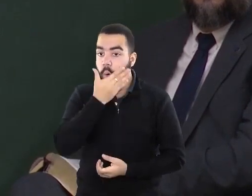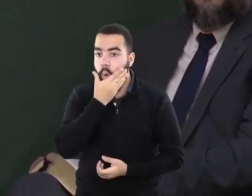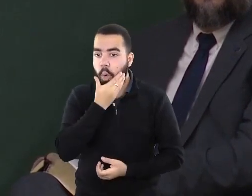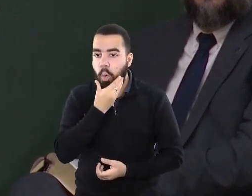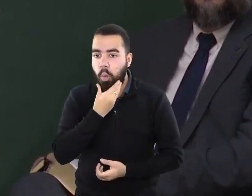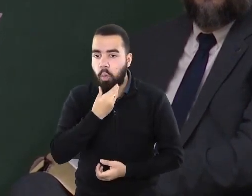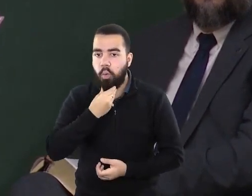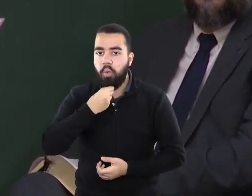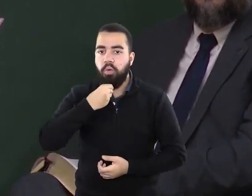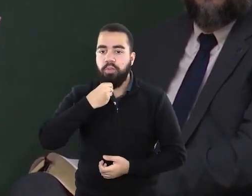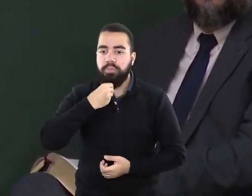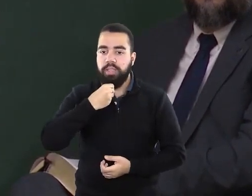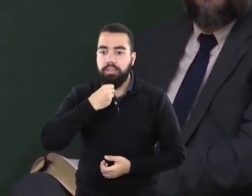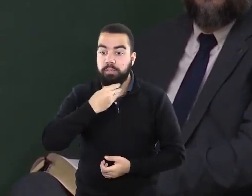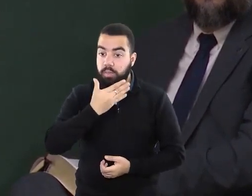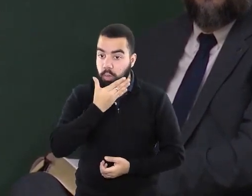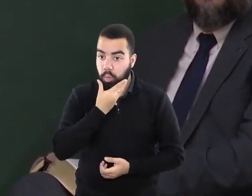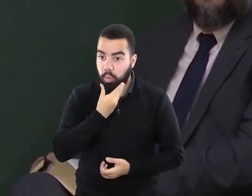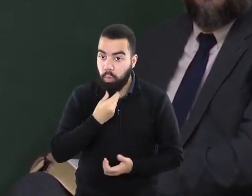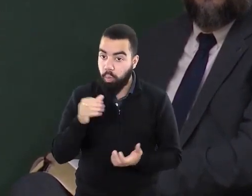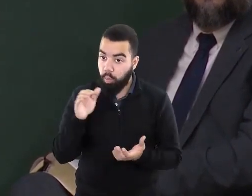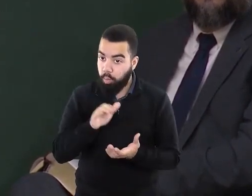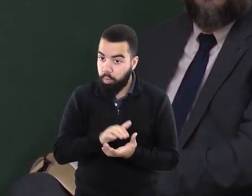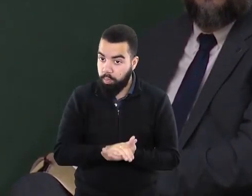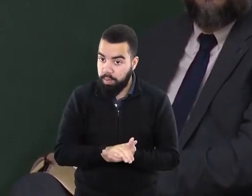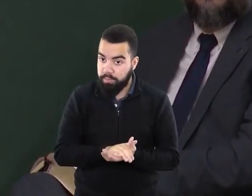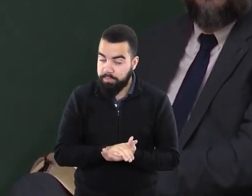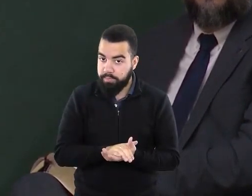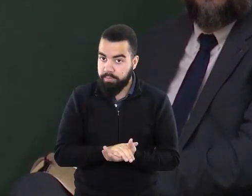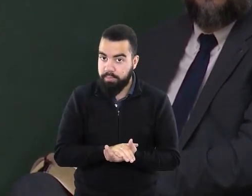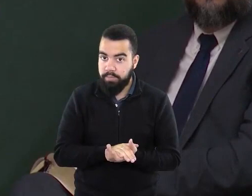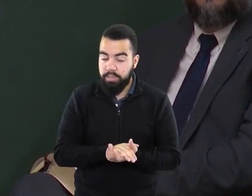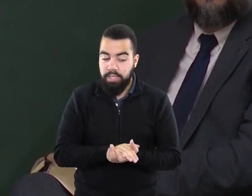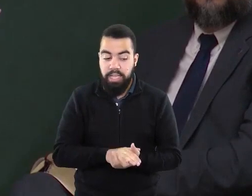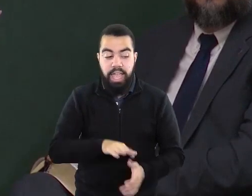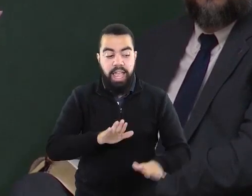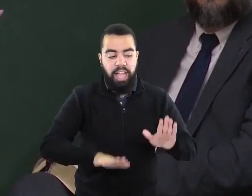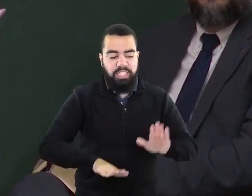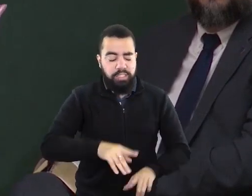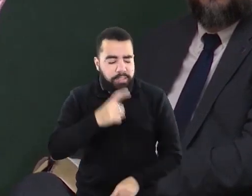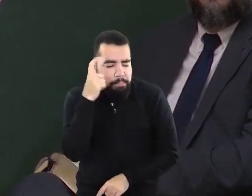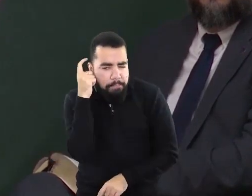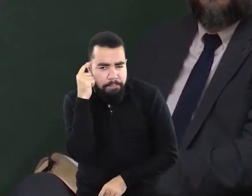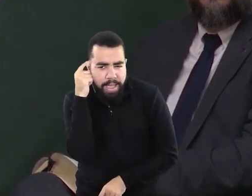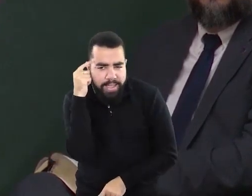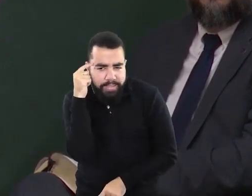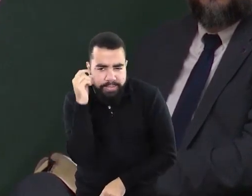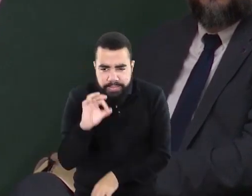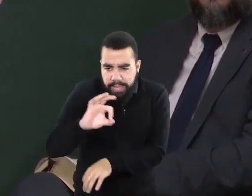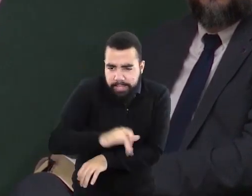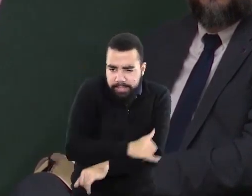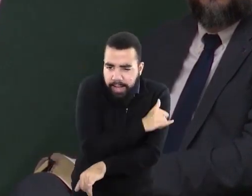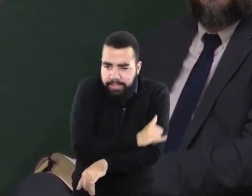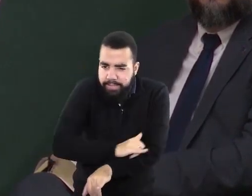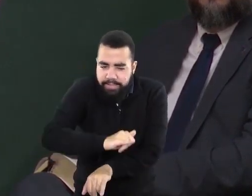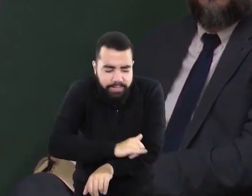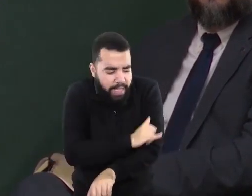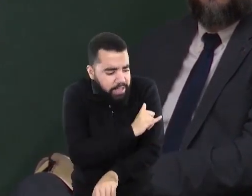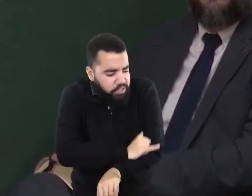jeitosamente, planejadamente age para machucar sua esposa, ele está fora do princípio de